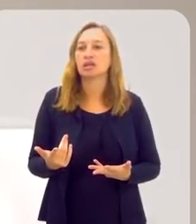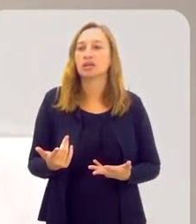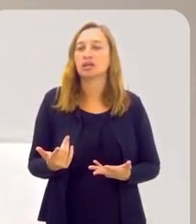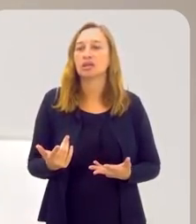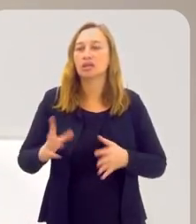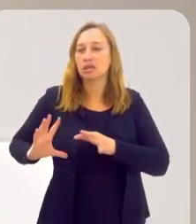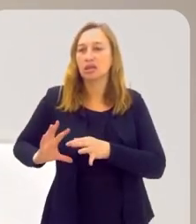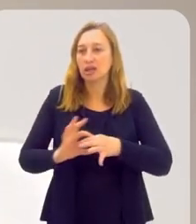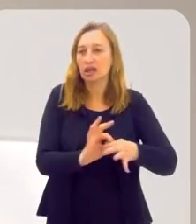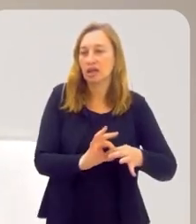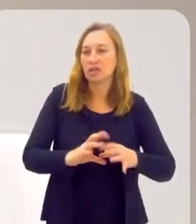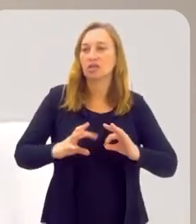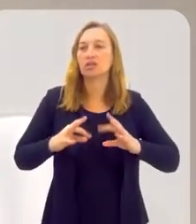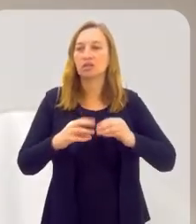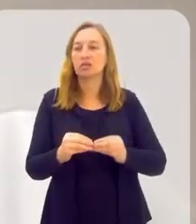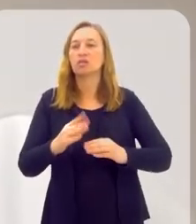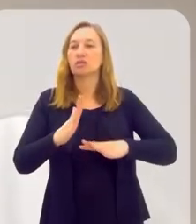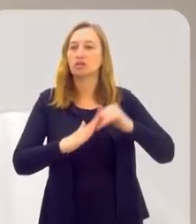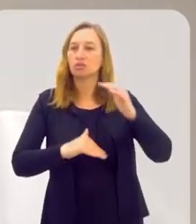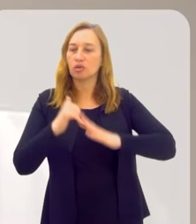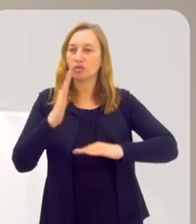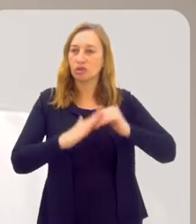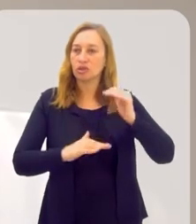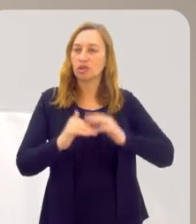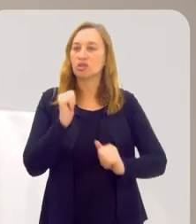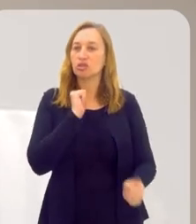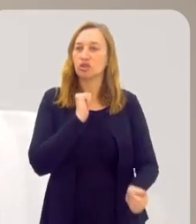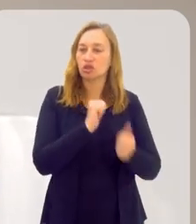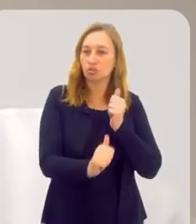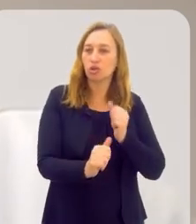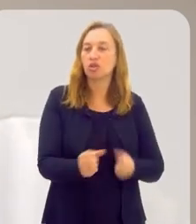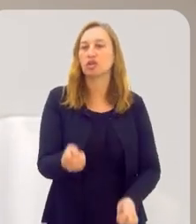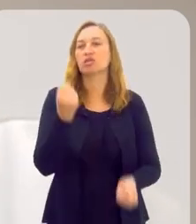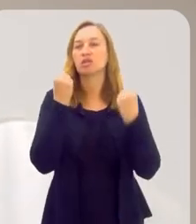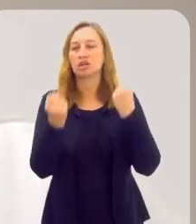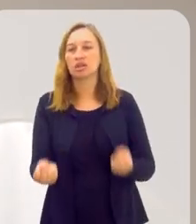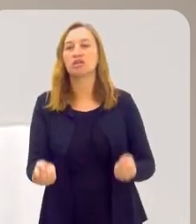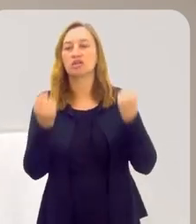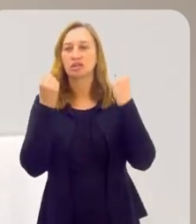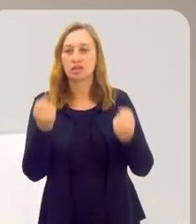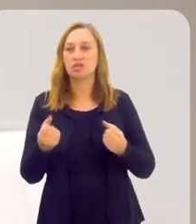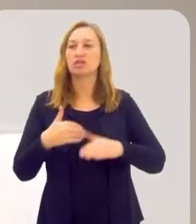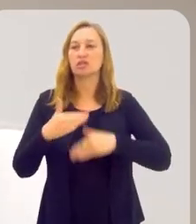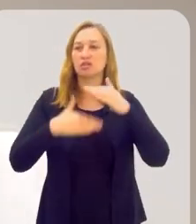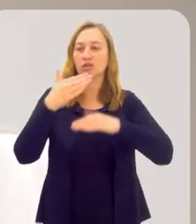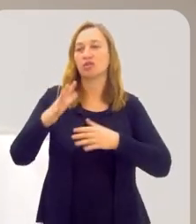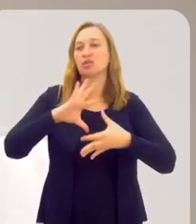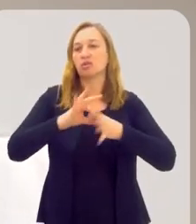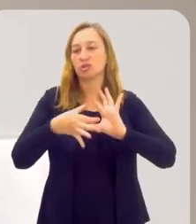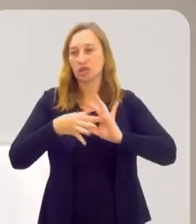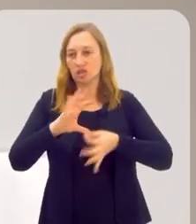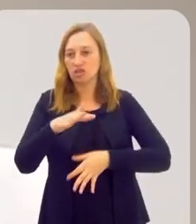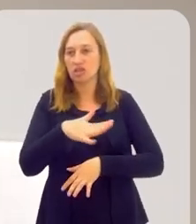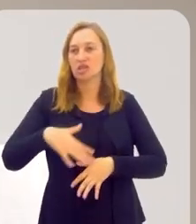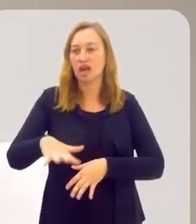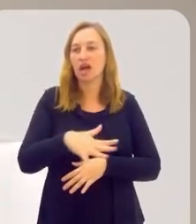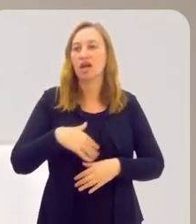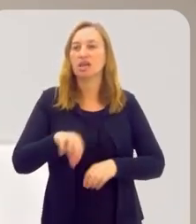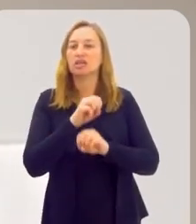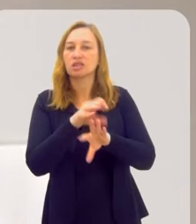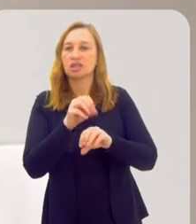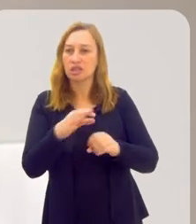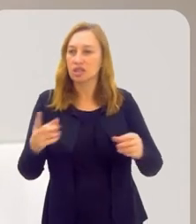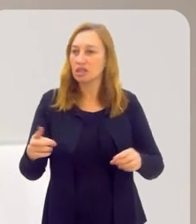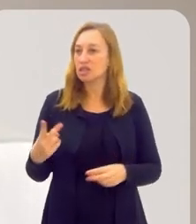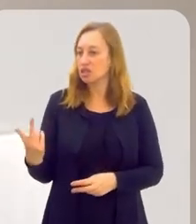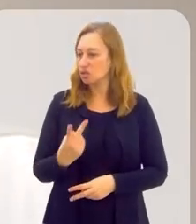de uma forma interligada com isto, os profissionais do desporto e da educação física desenvolvam competências também nesta área de intervenção. E se as duas